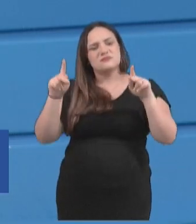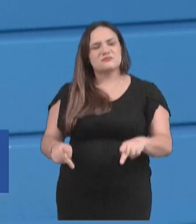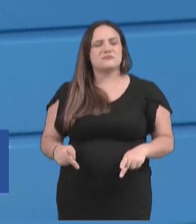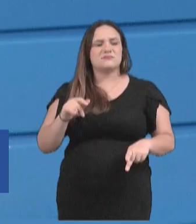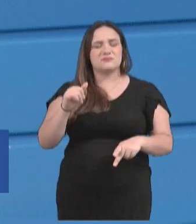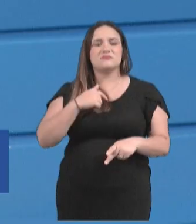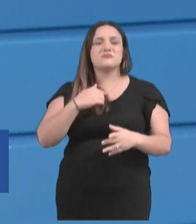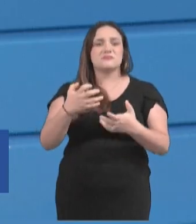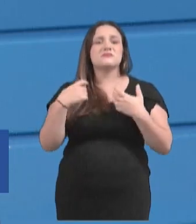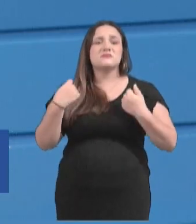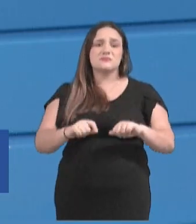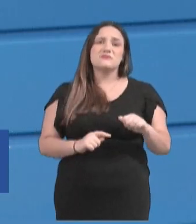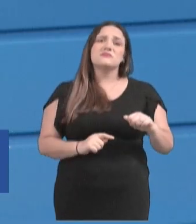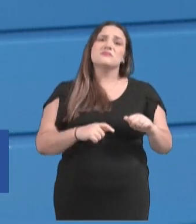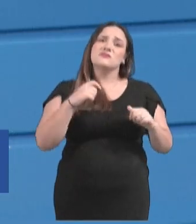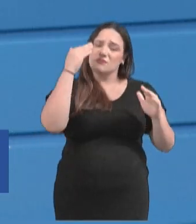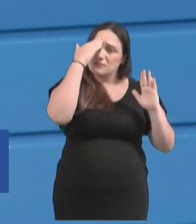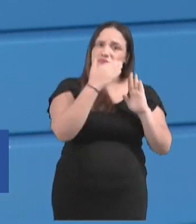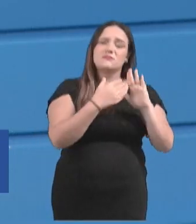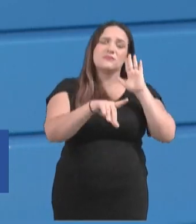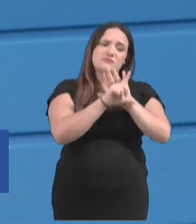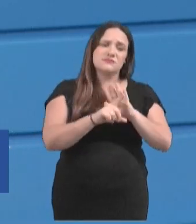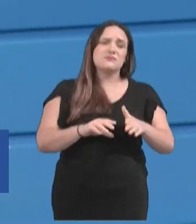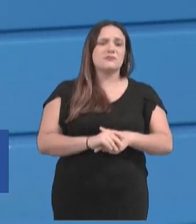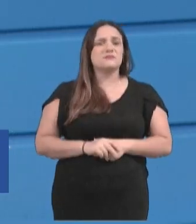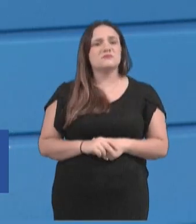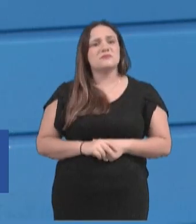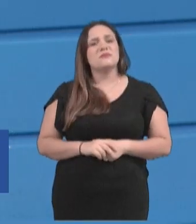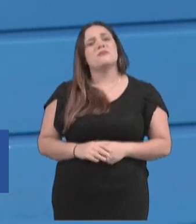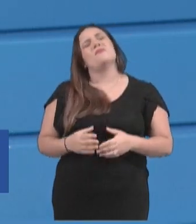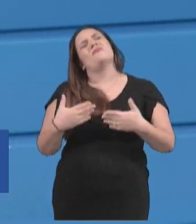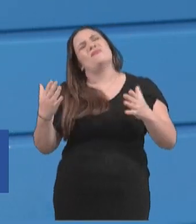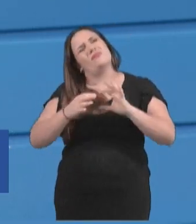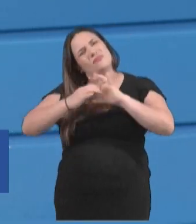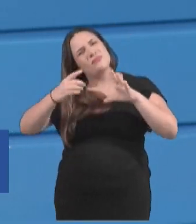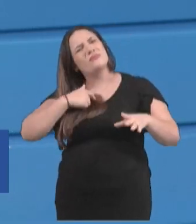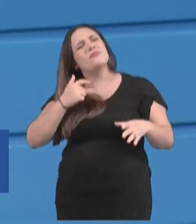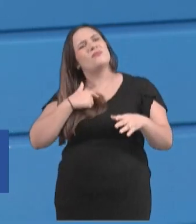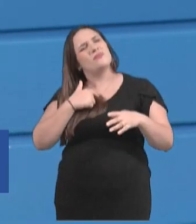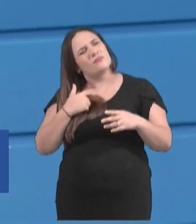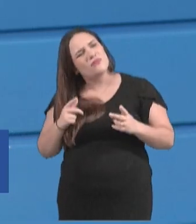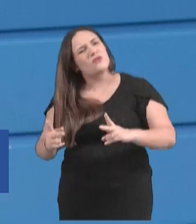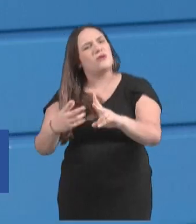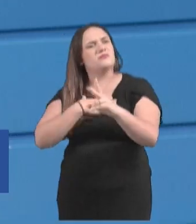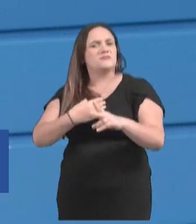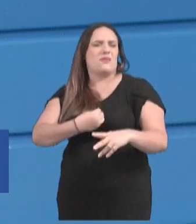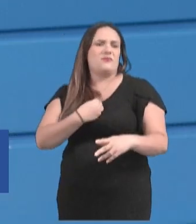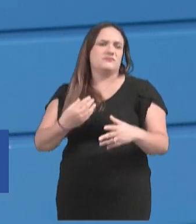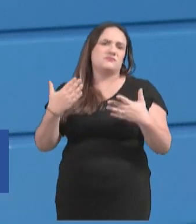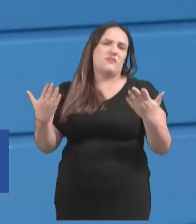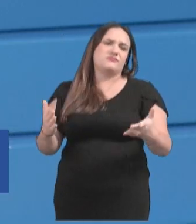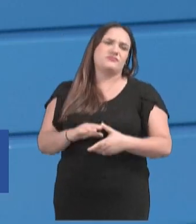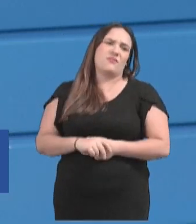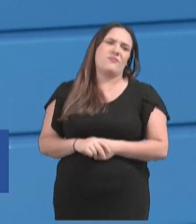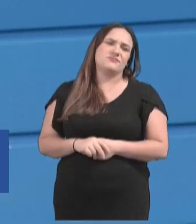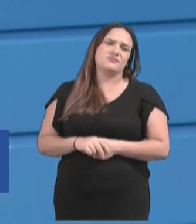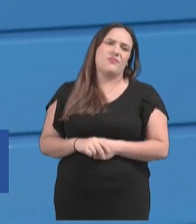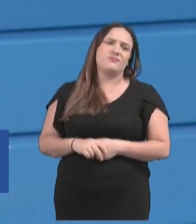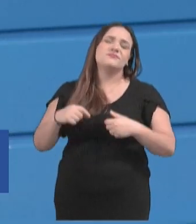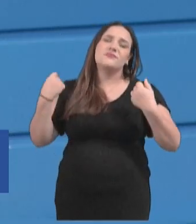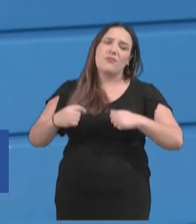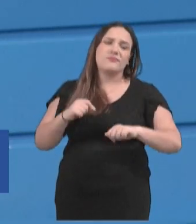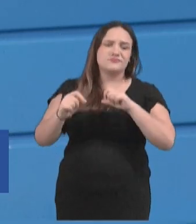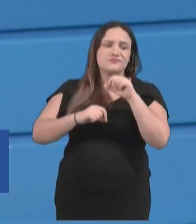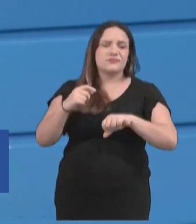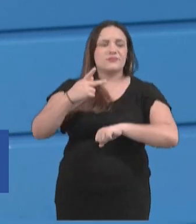eu tenho que cumprir uma coisa, cumprir 100%, vai lá e me libera para mim tocar a minha vida e trabalhar. Então, o que precisa